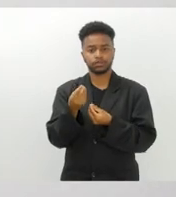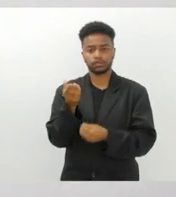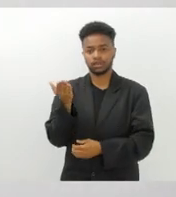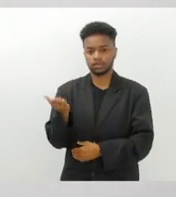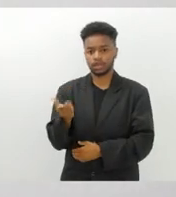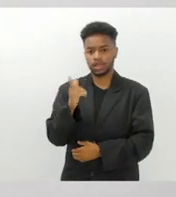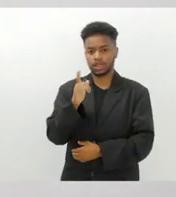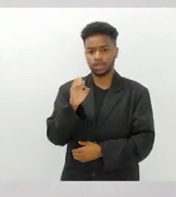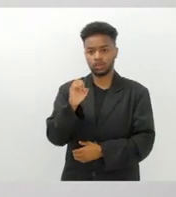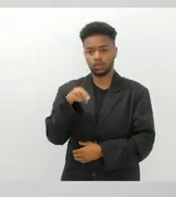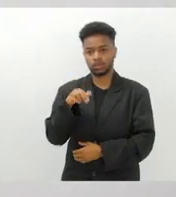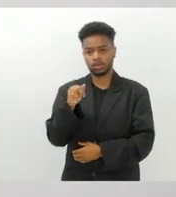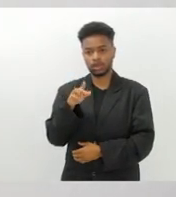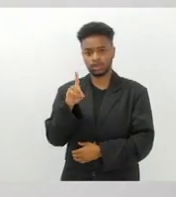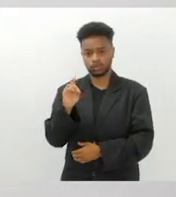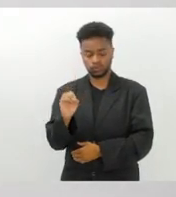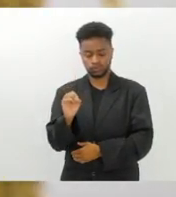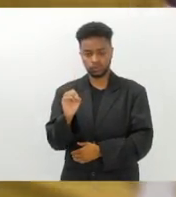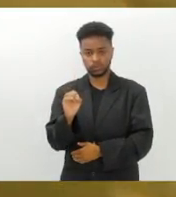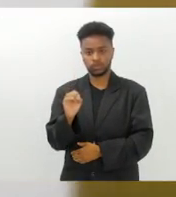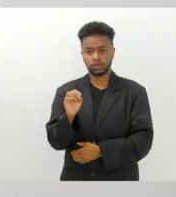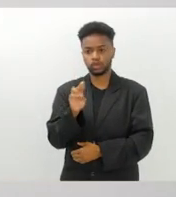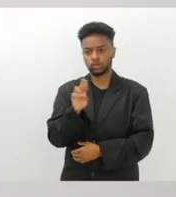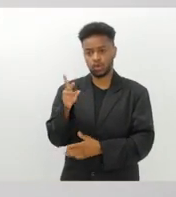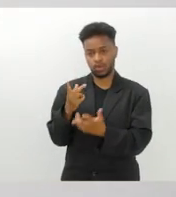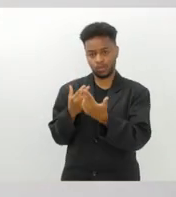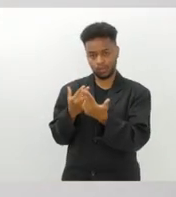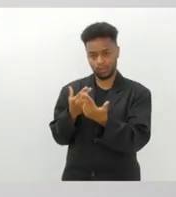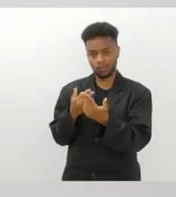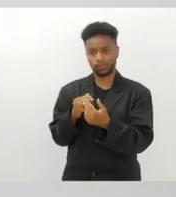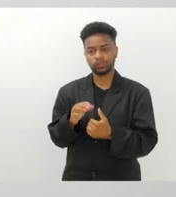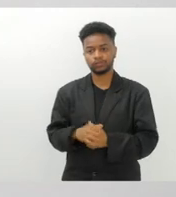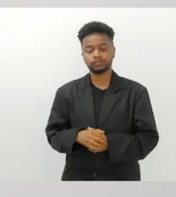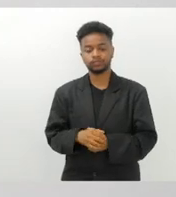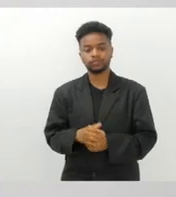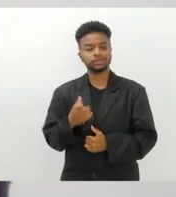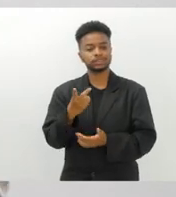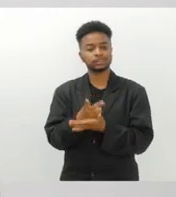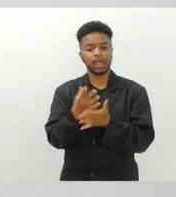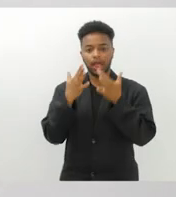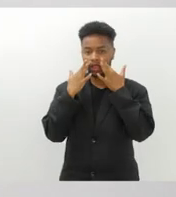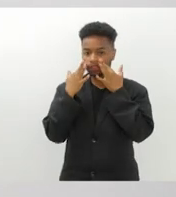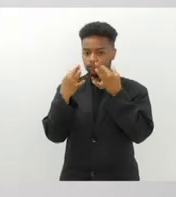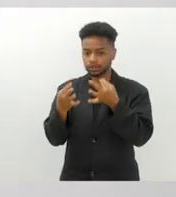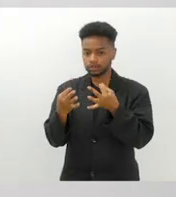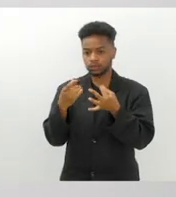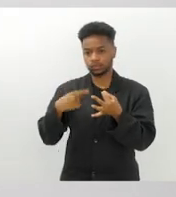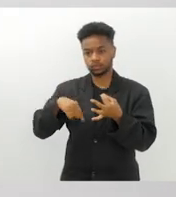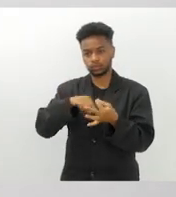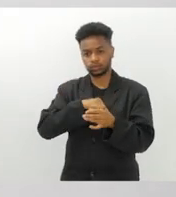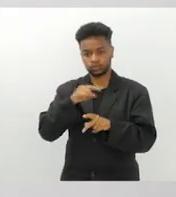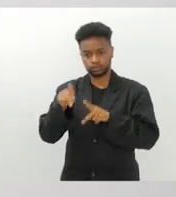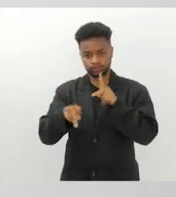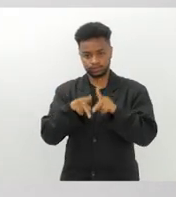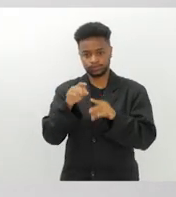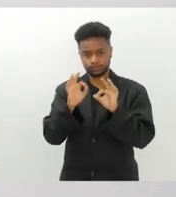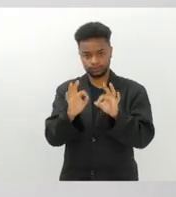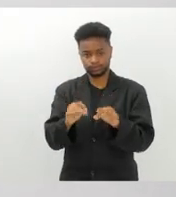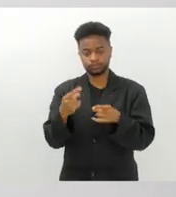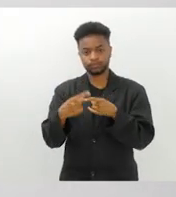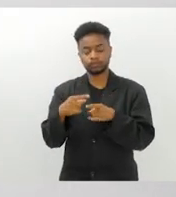nosso xará, aí, meu xará, a essa questão do nosso povo. Né? Então, os povos de